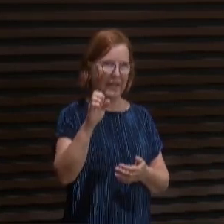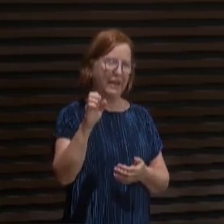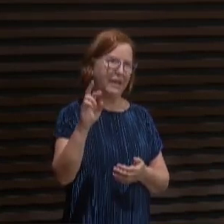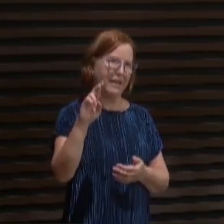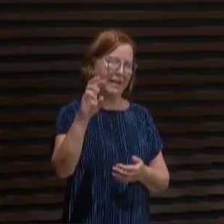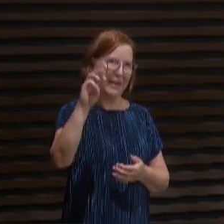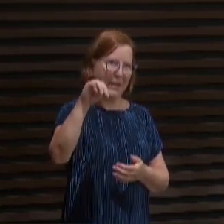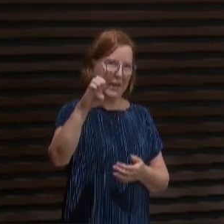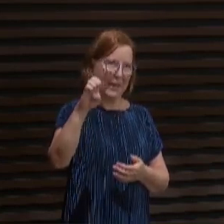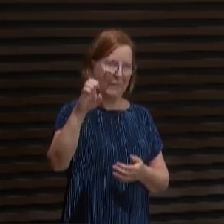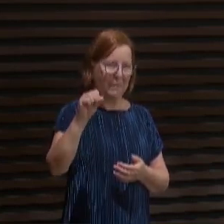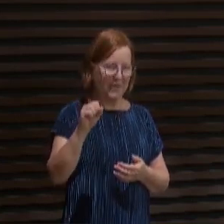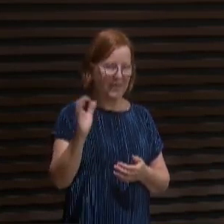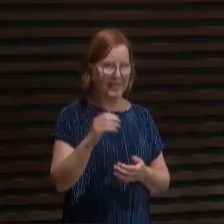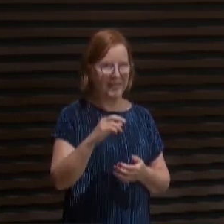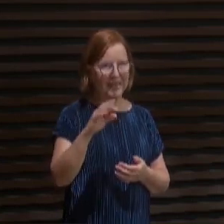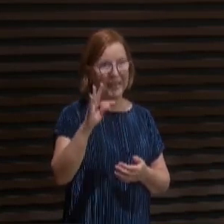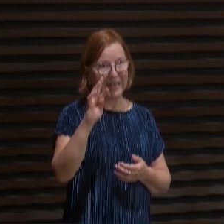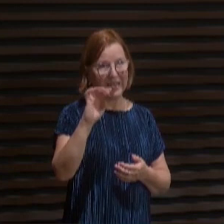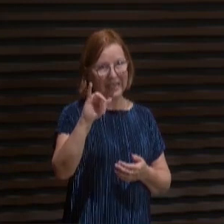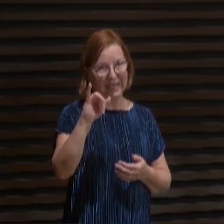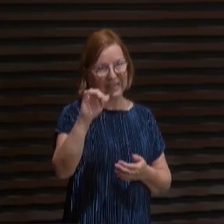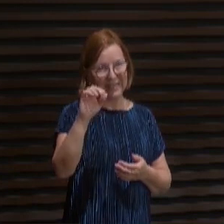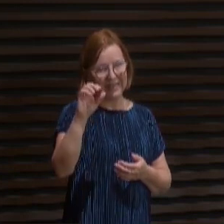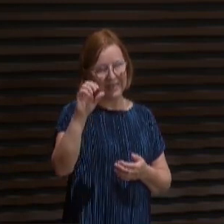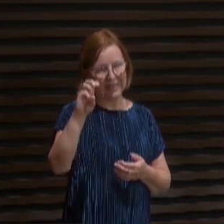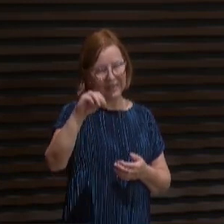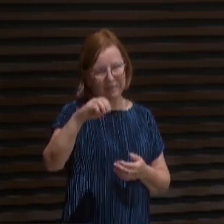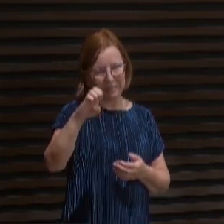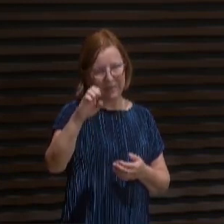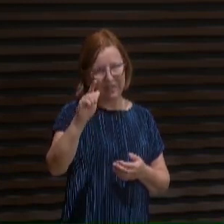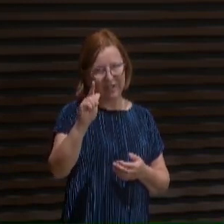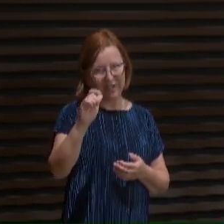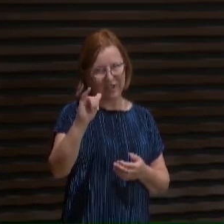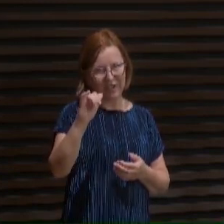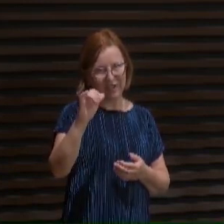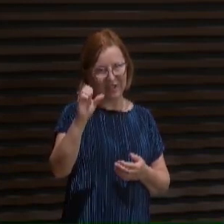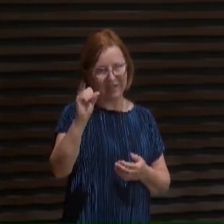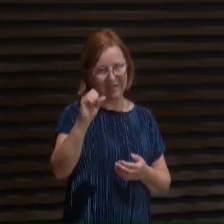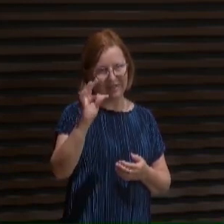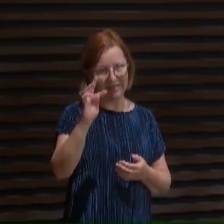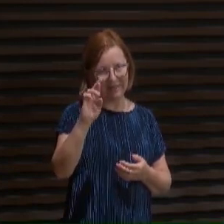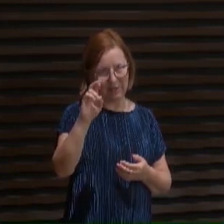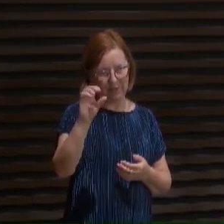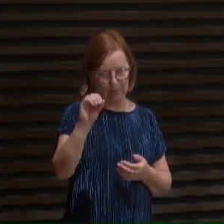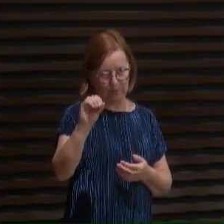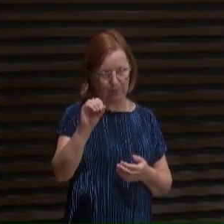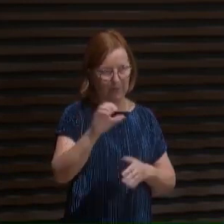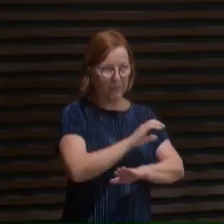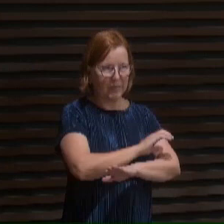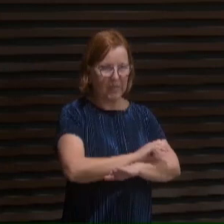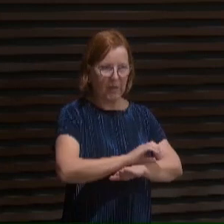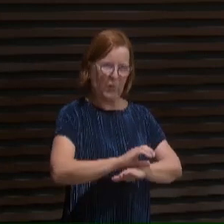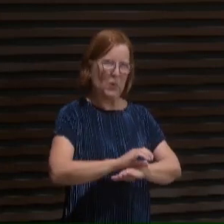a cultura da serpente no meio de Israel, ou seja, Lilith. Eu já ouvi falar